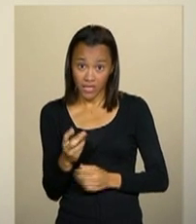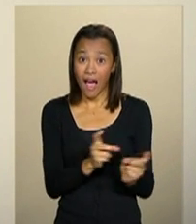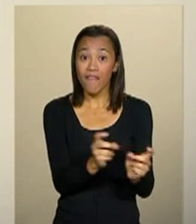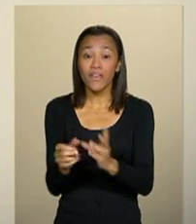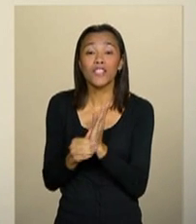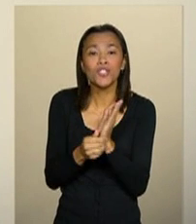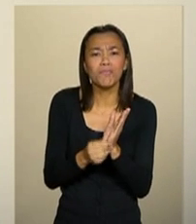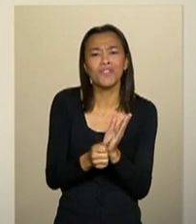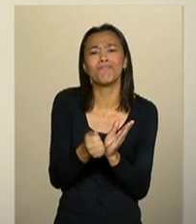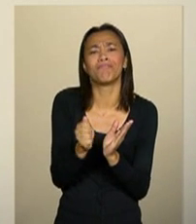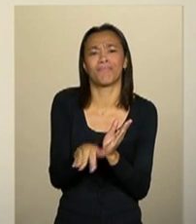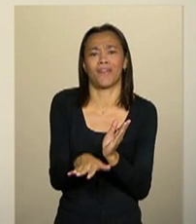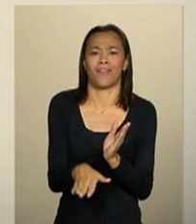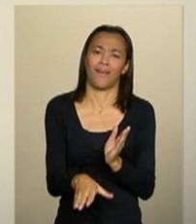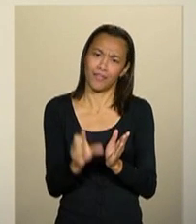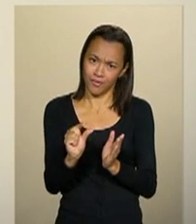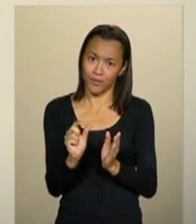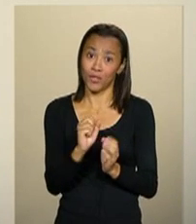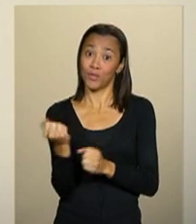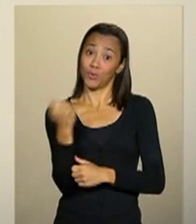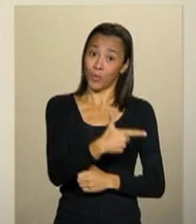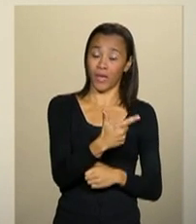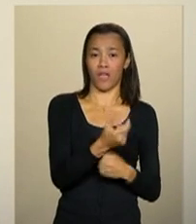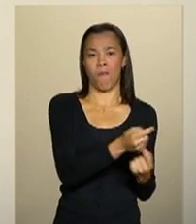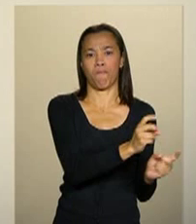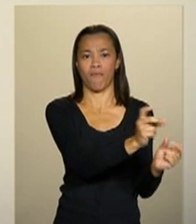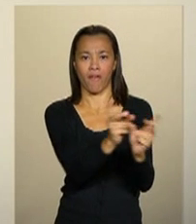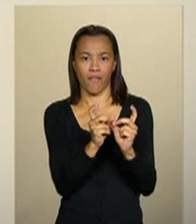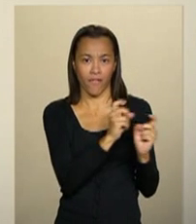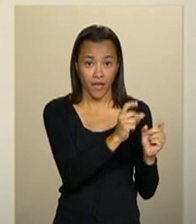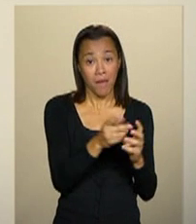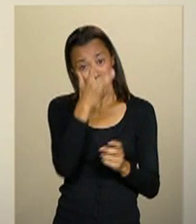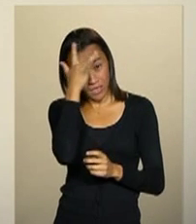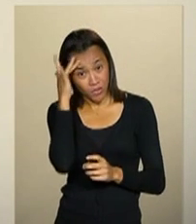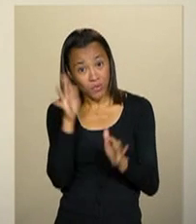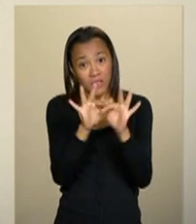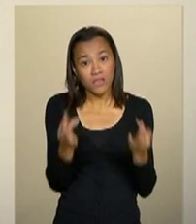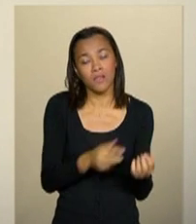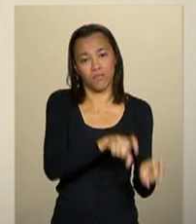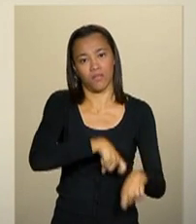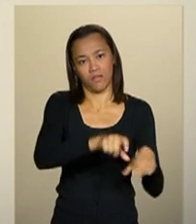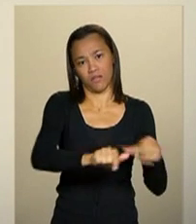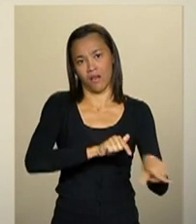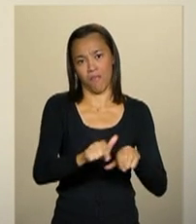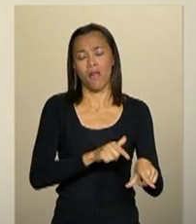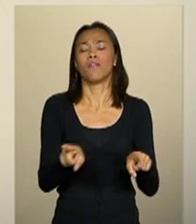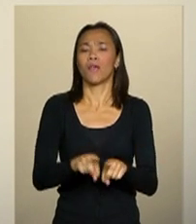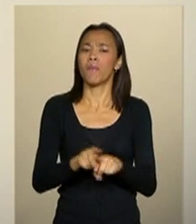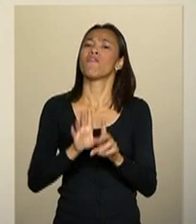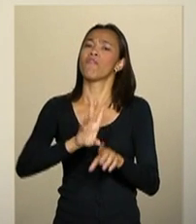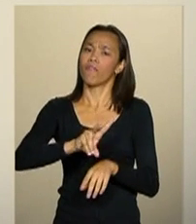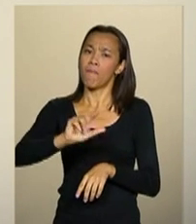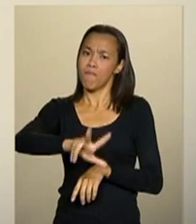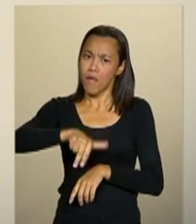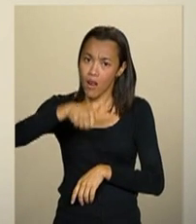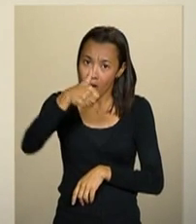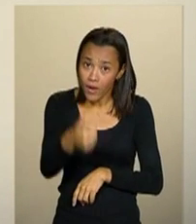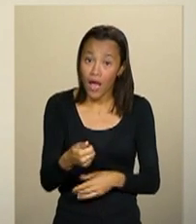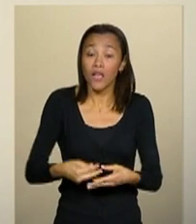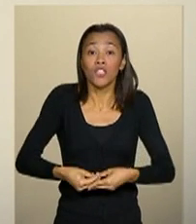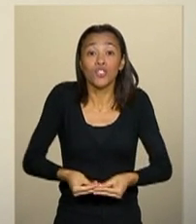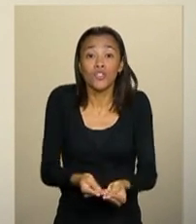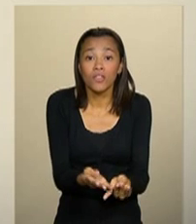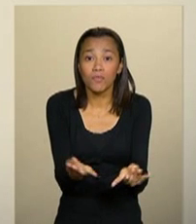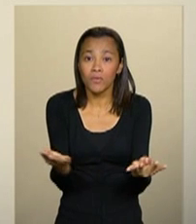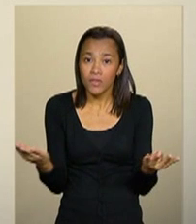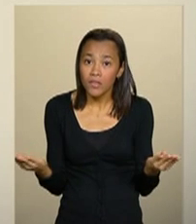de milho a um preço bem menor que o do mercado para e os agricultores e vamos melhorar também o sistema de